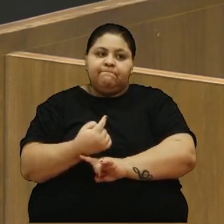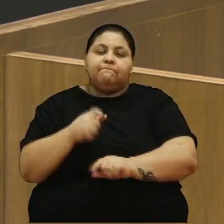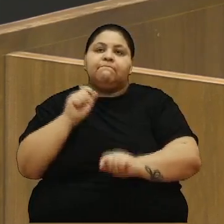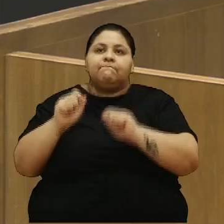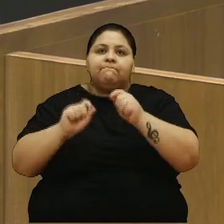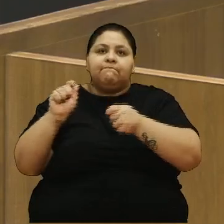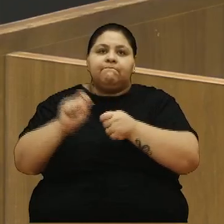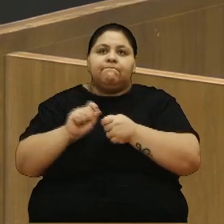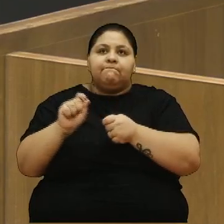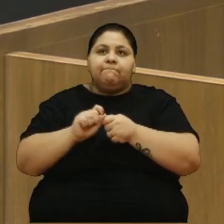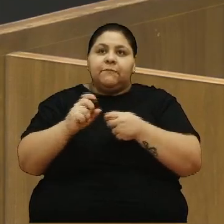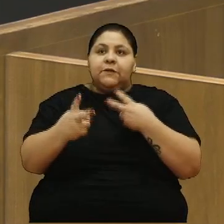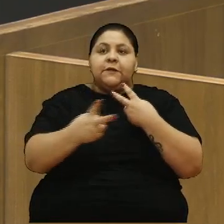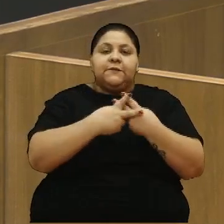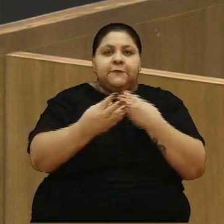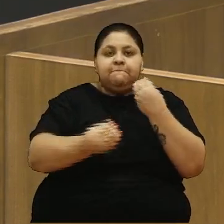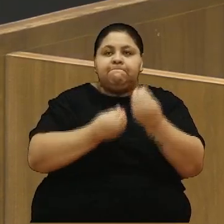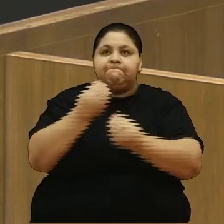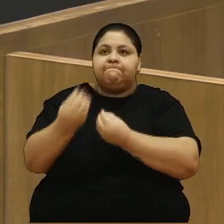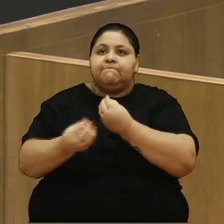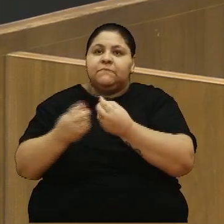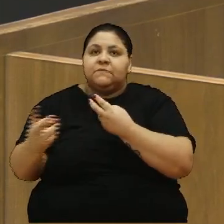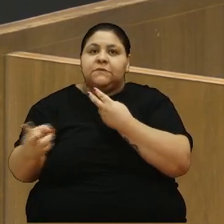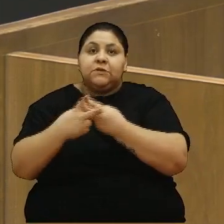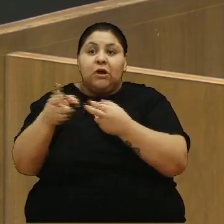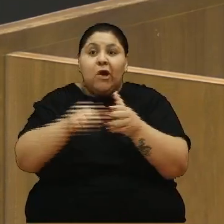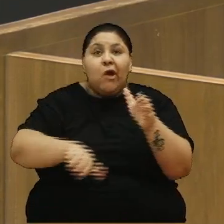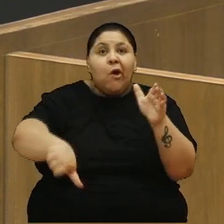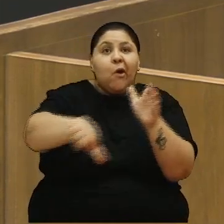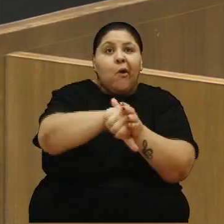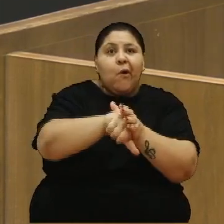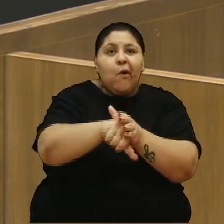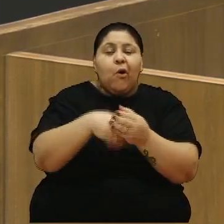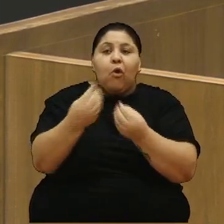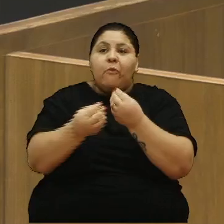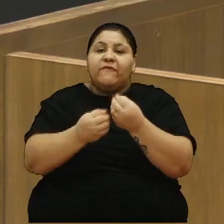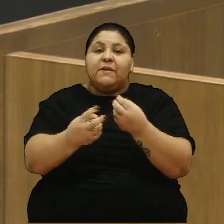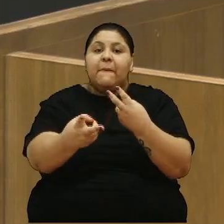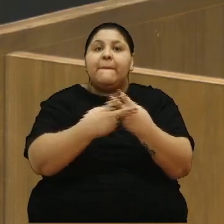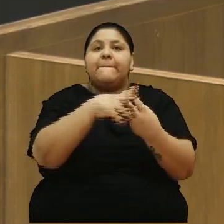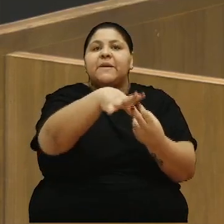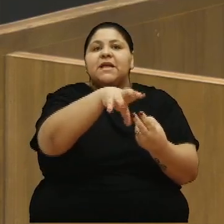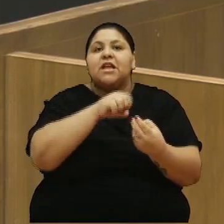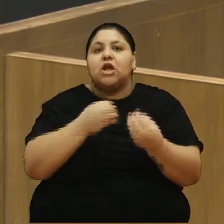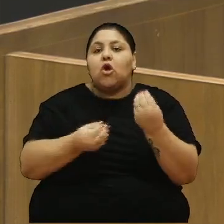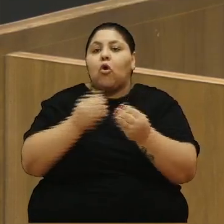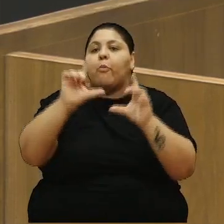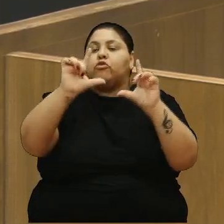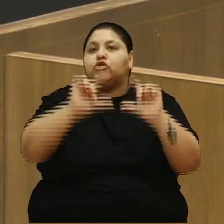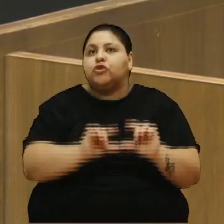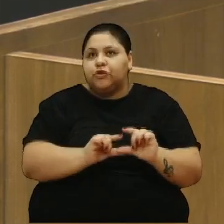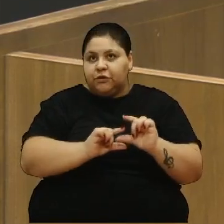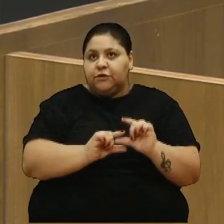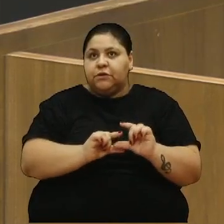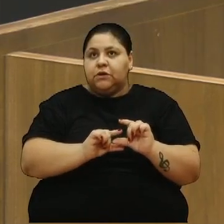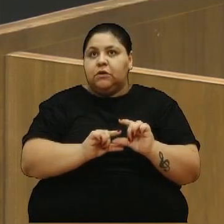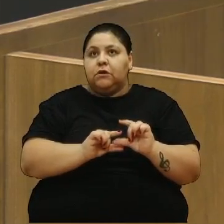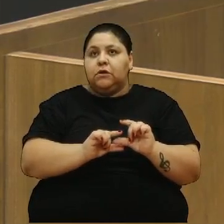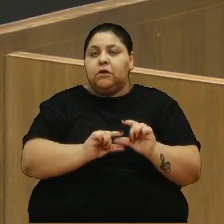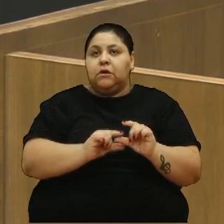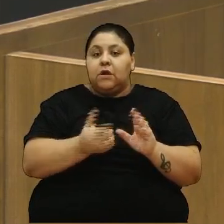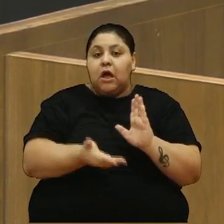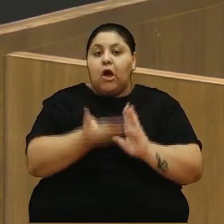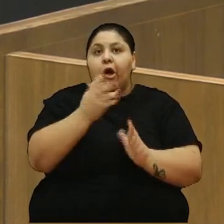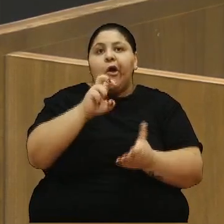com os apenados, como fazer para punir um crime, como fazer para prender, como diminuir a pena, aumentar